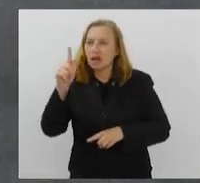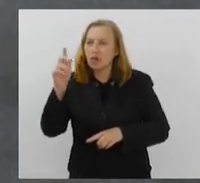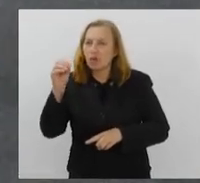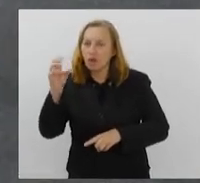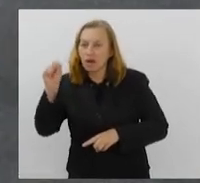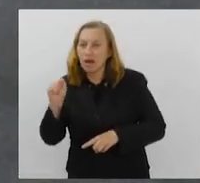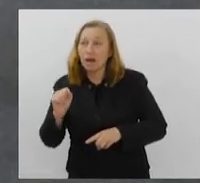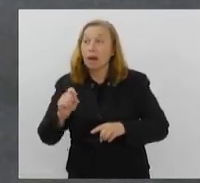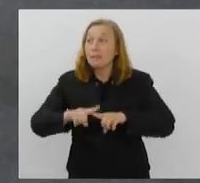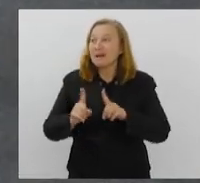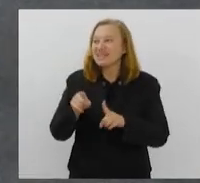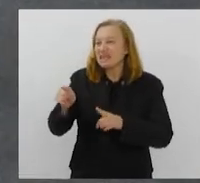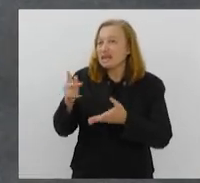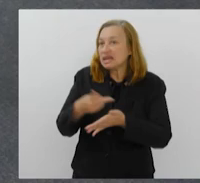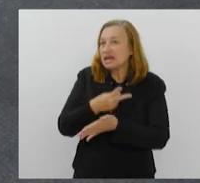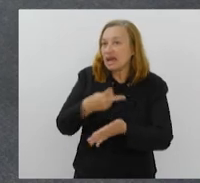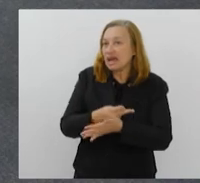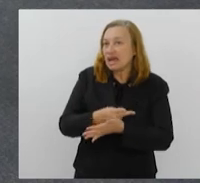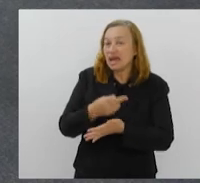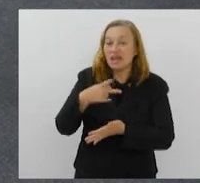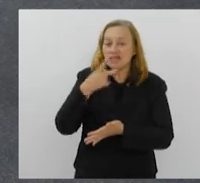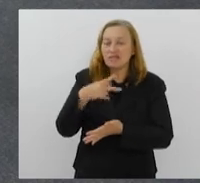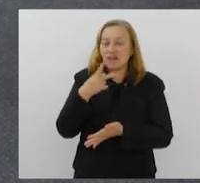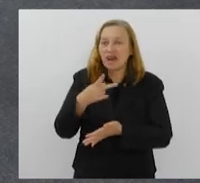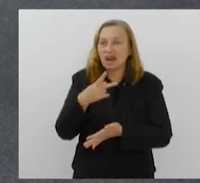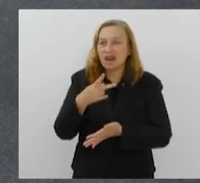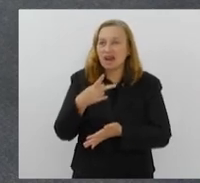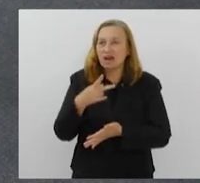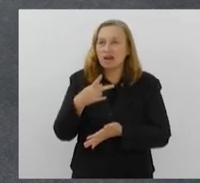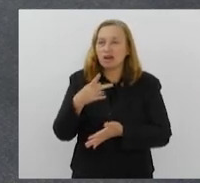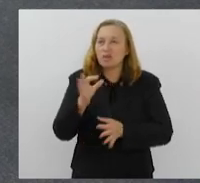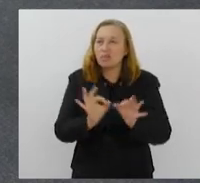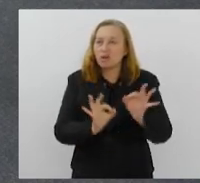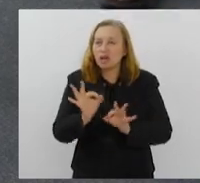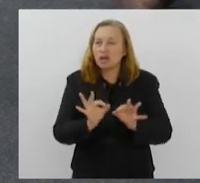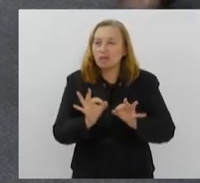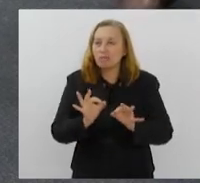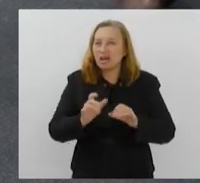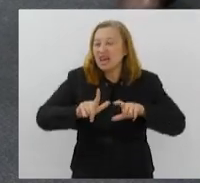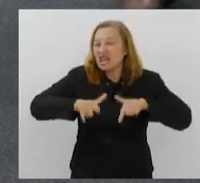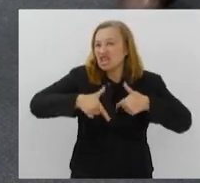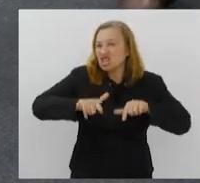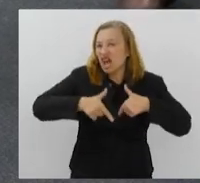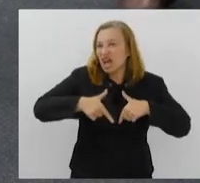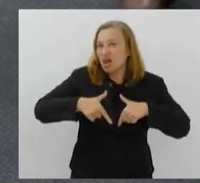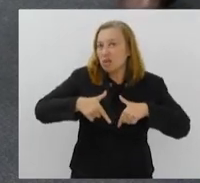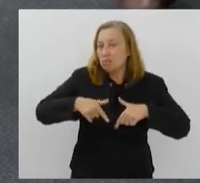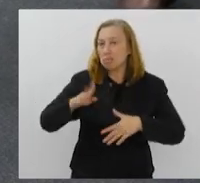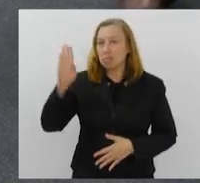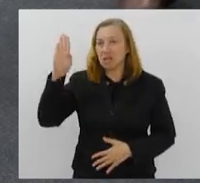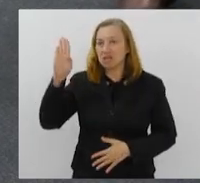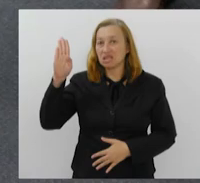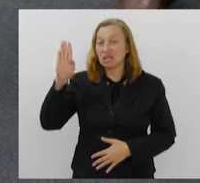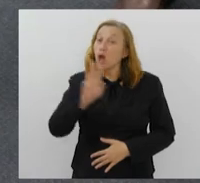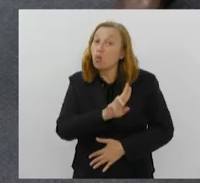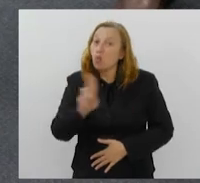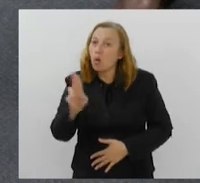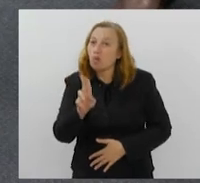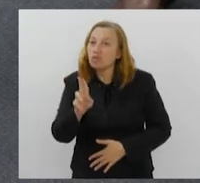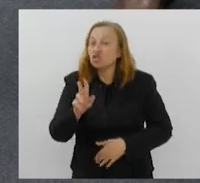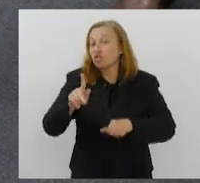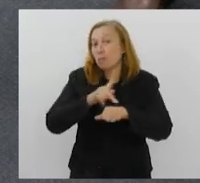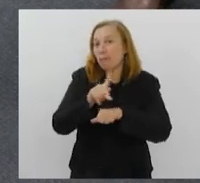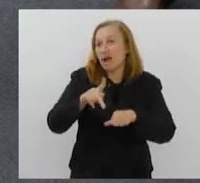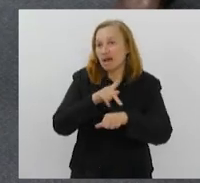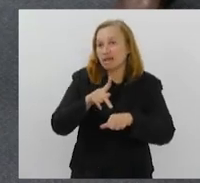erro, que ele fala programa Israel presente. Israel é o nome de um país. O certo seria, como a gente tem